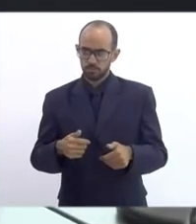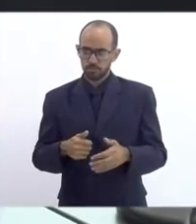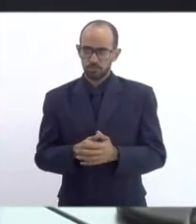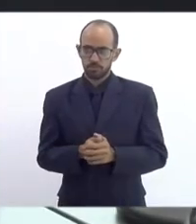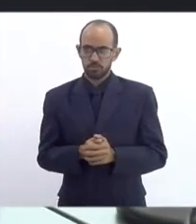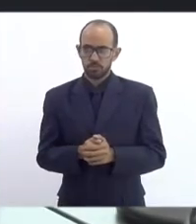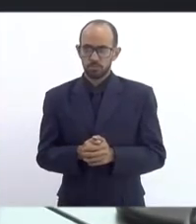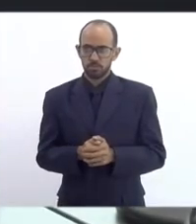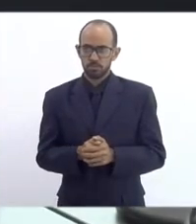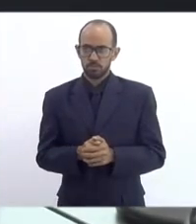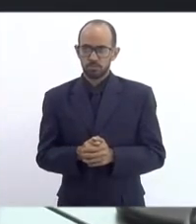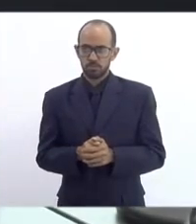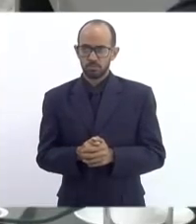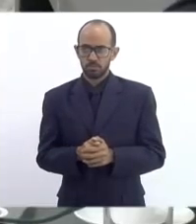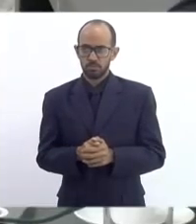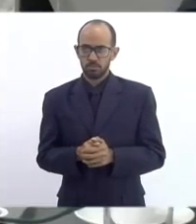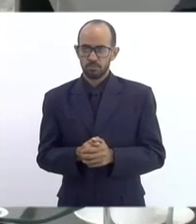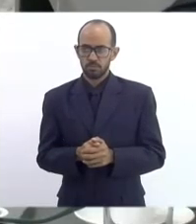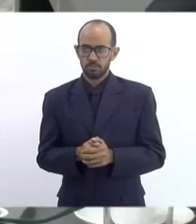hoje.